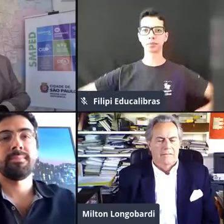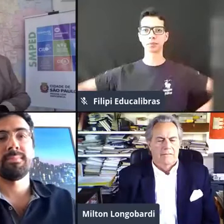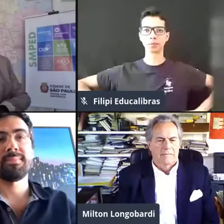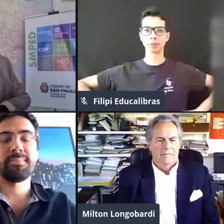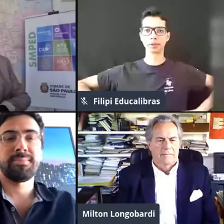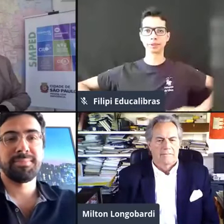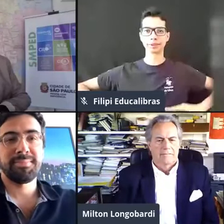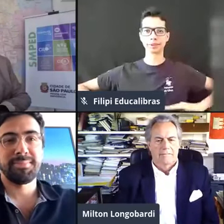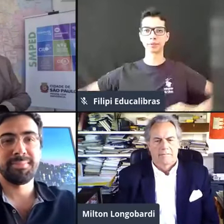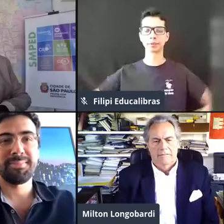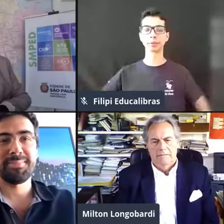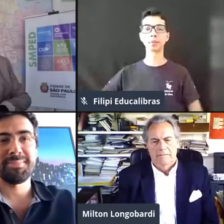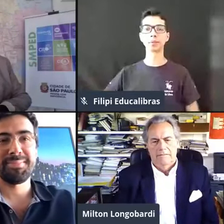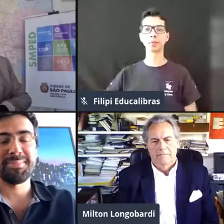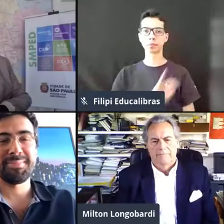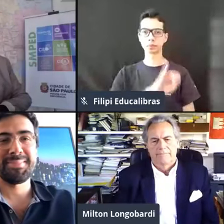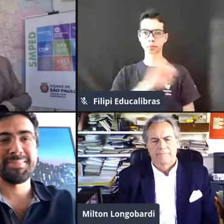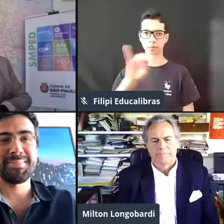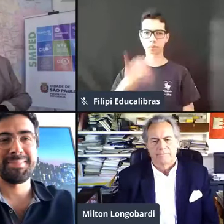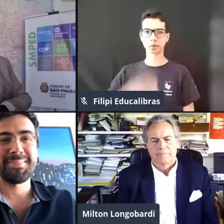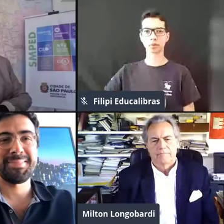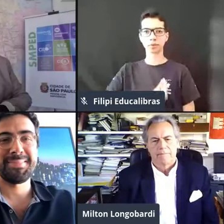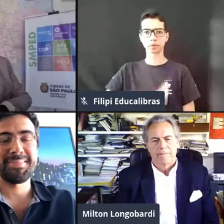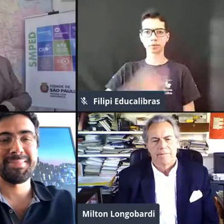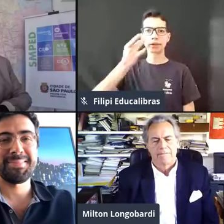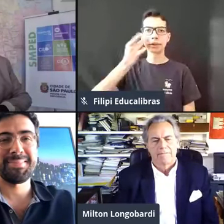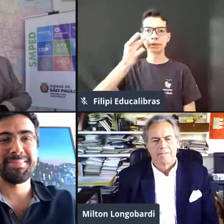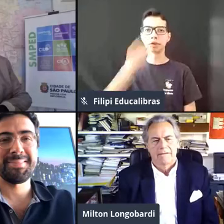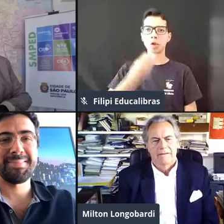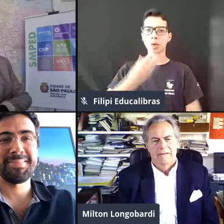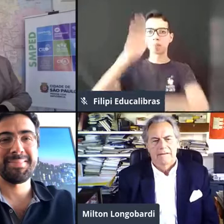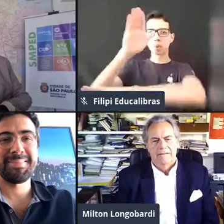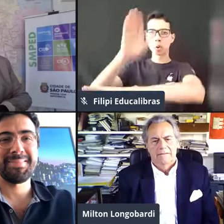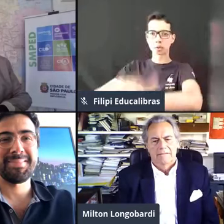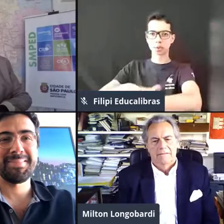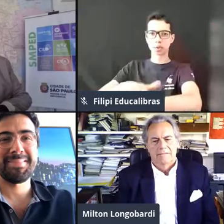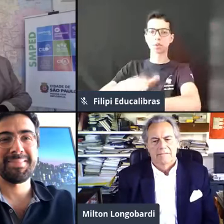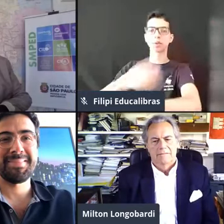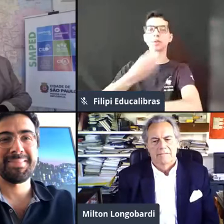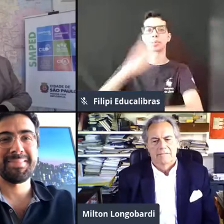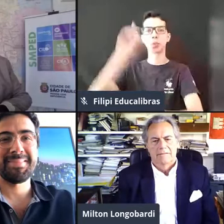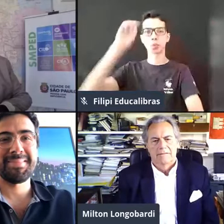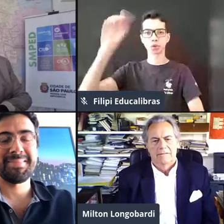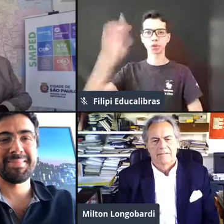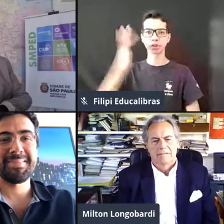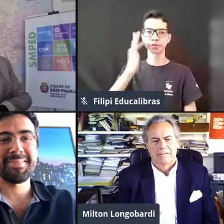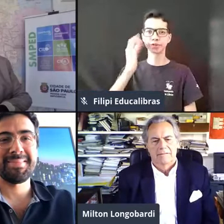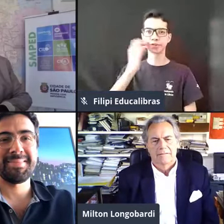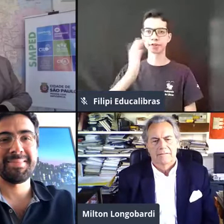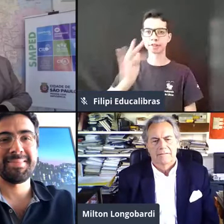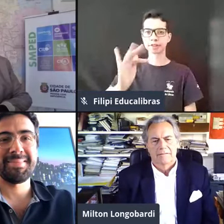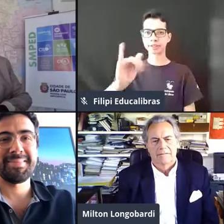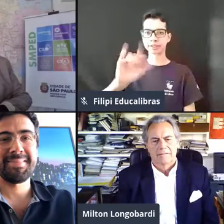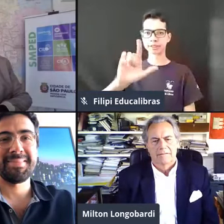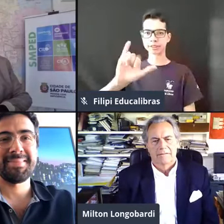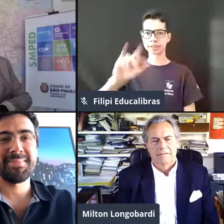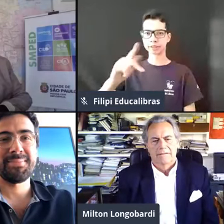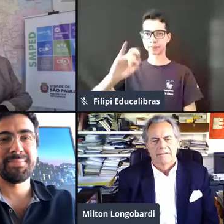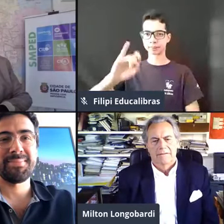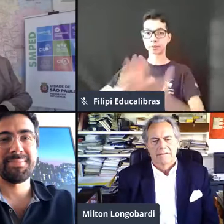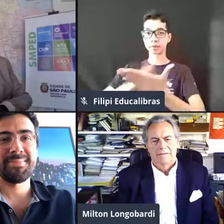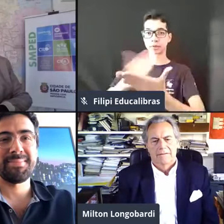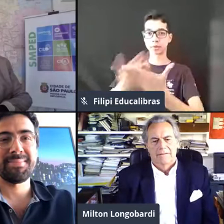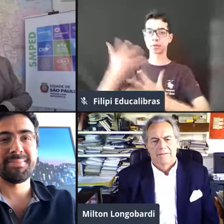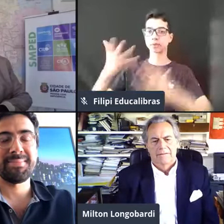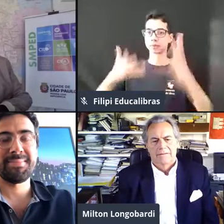Bom, estamos ao vivo aqui. Bom dia, boa tarde. Bom dia, Felipe, nosso intérprete de Libras.